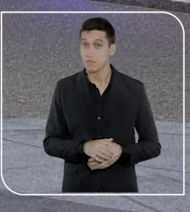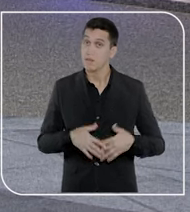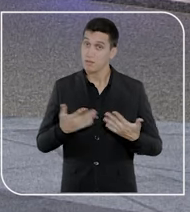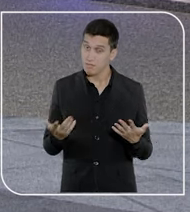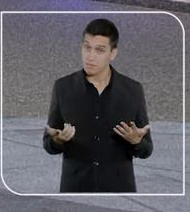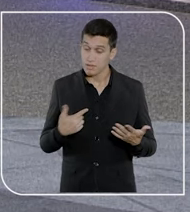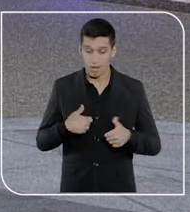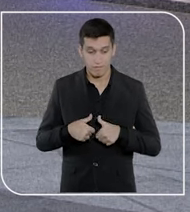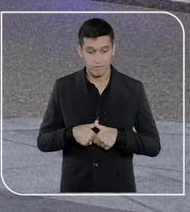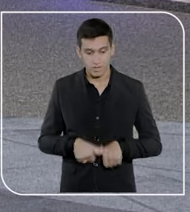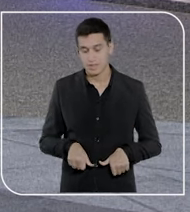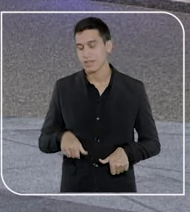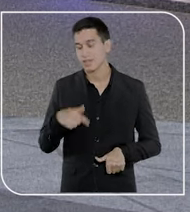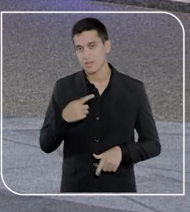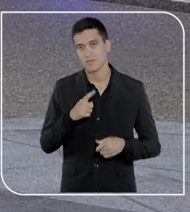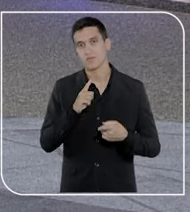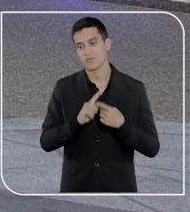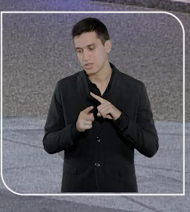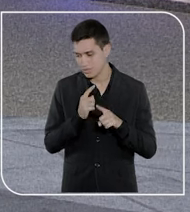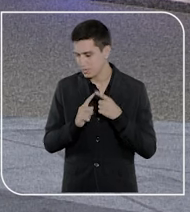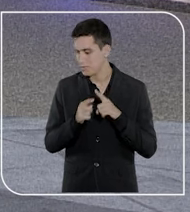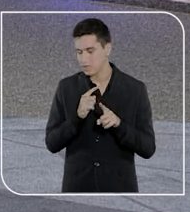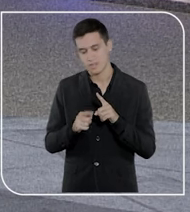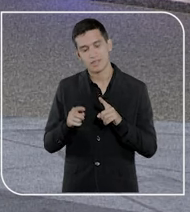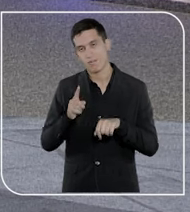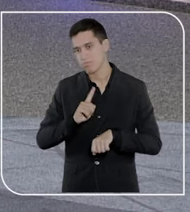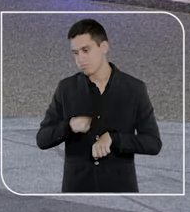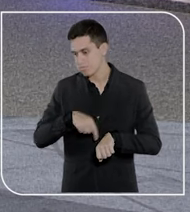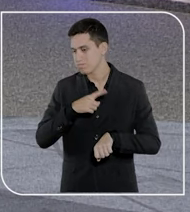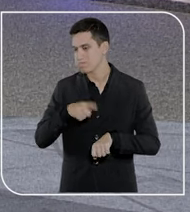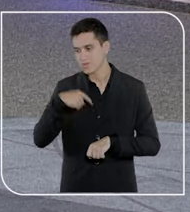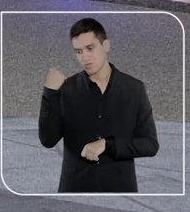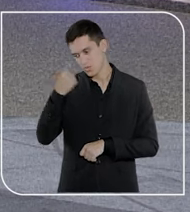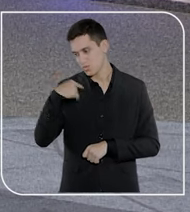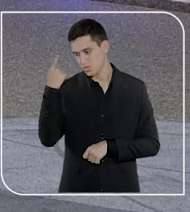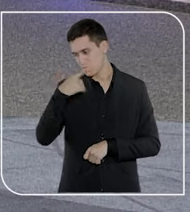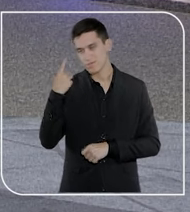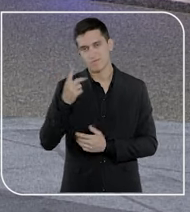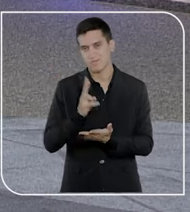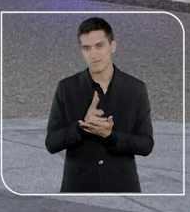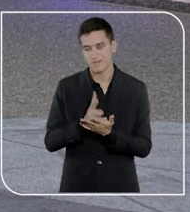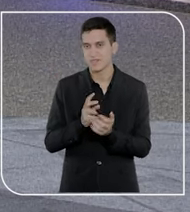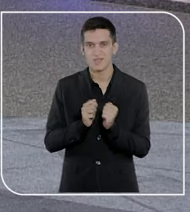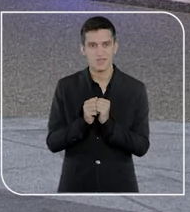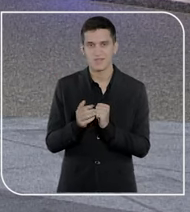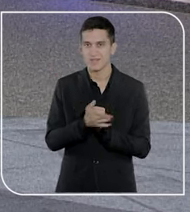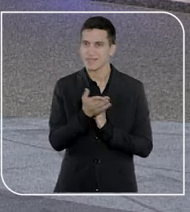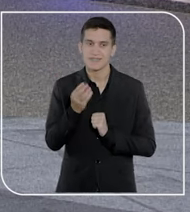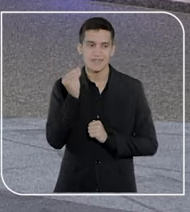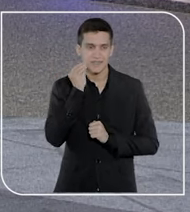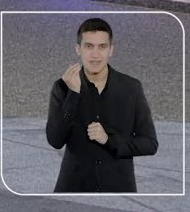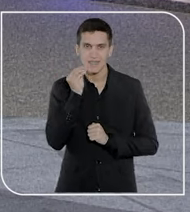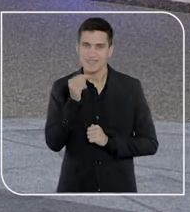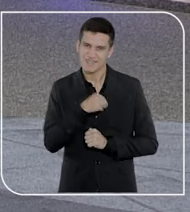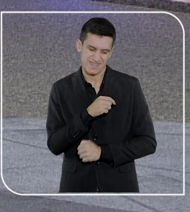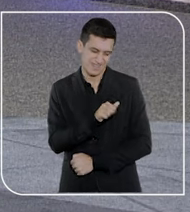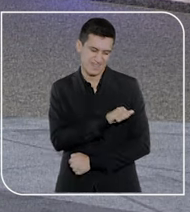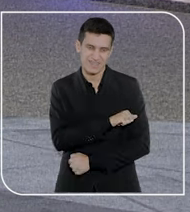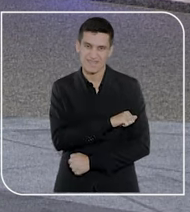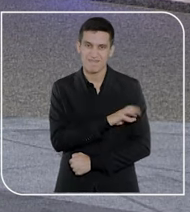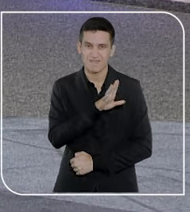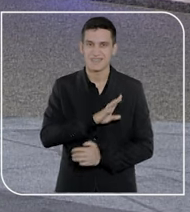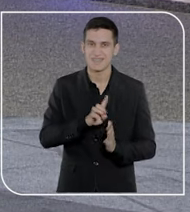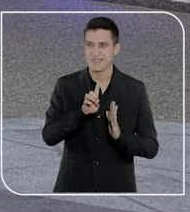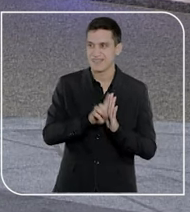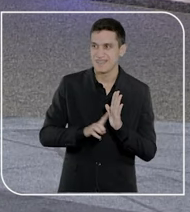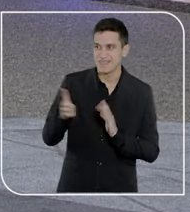Bom, eu ficaria aqui conversando por horas e horas a fio com ambos, sendo assim essa lua, tentando ser uma aluna exemplar, mas a